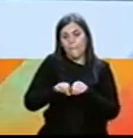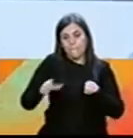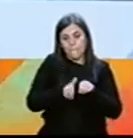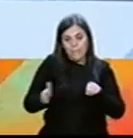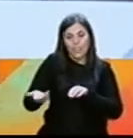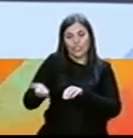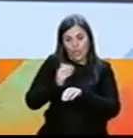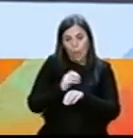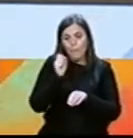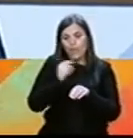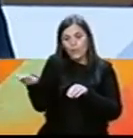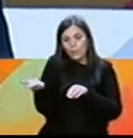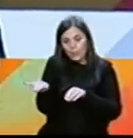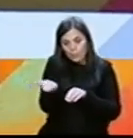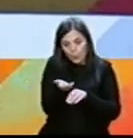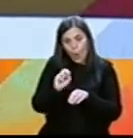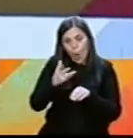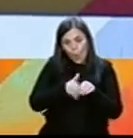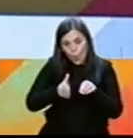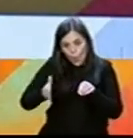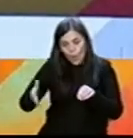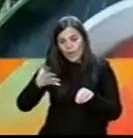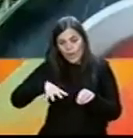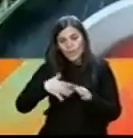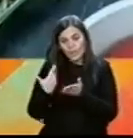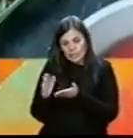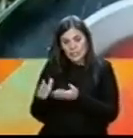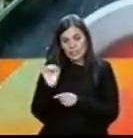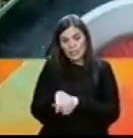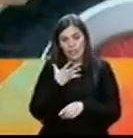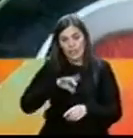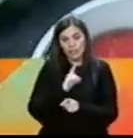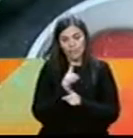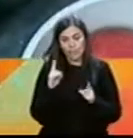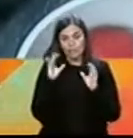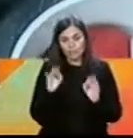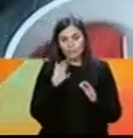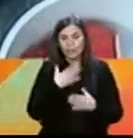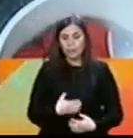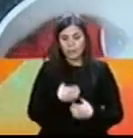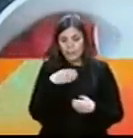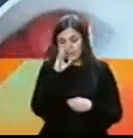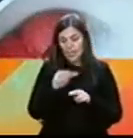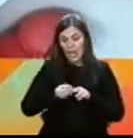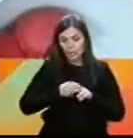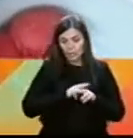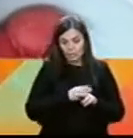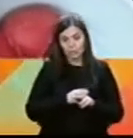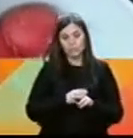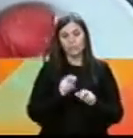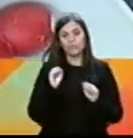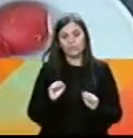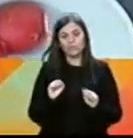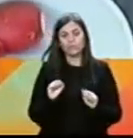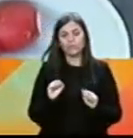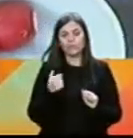ou assim umas rodelinhas. Queres que tire? Sim, quero, Jorge. Porque é mesmo, para mim, se o atum passar do ponto,